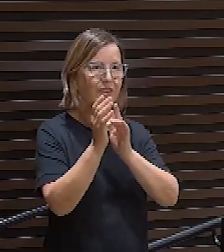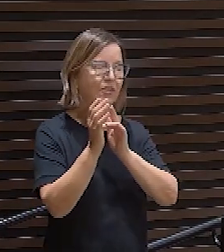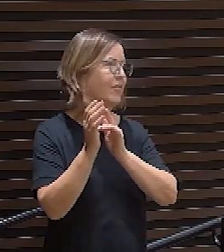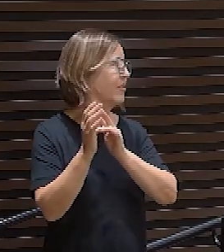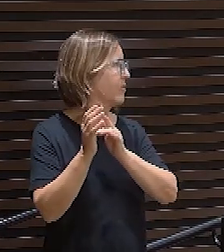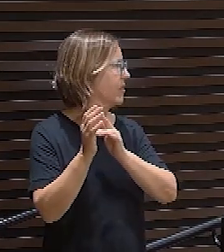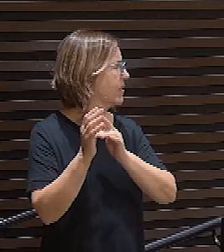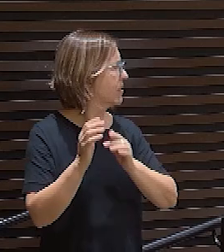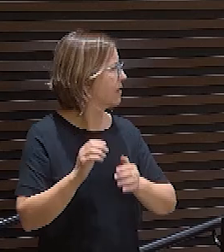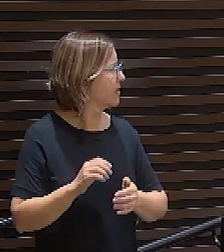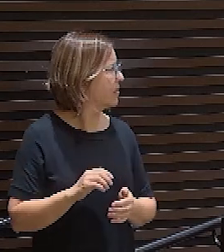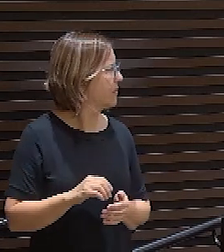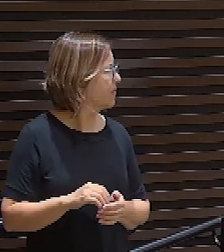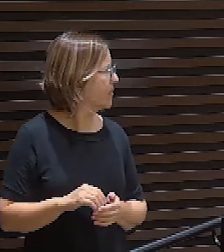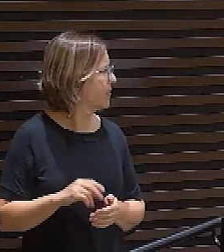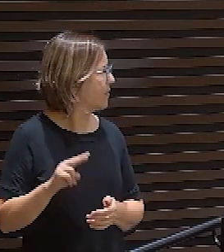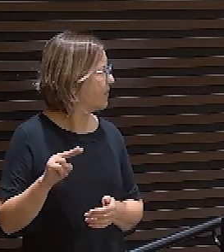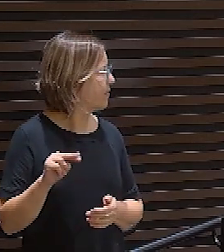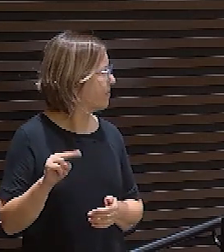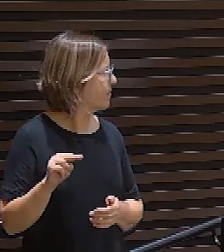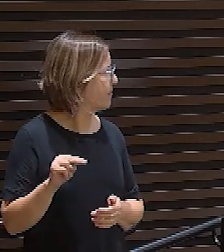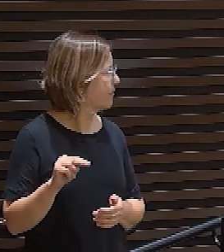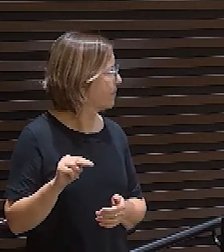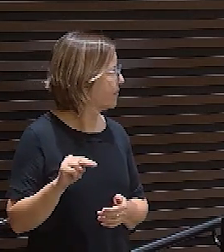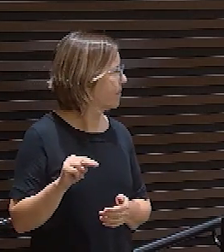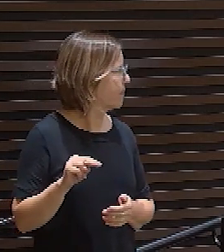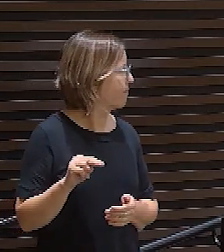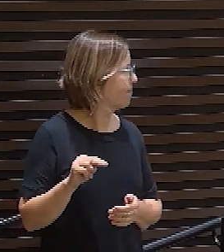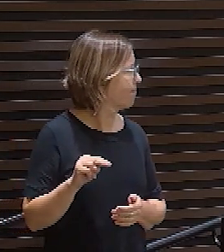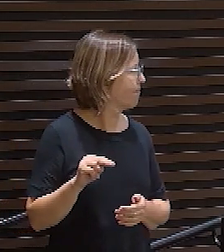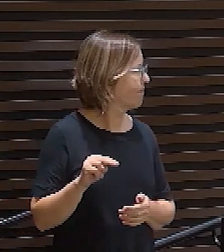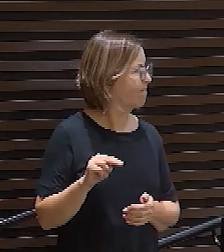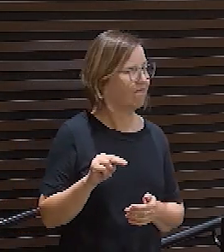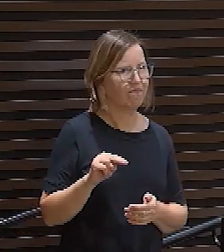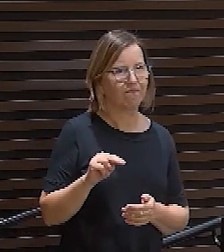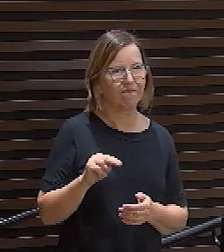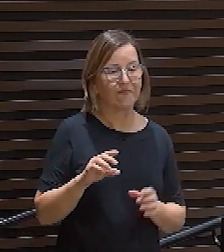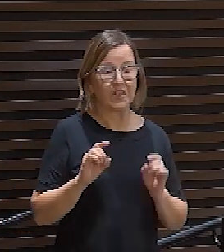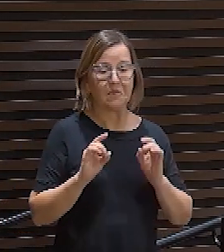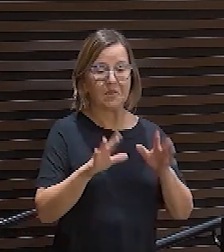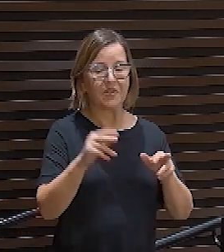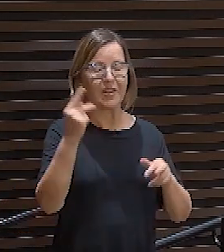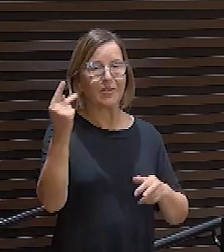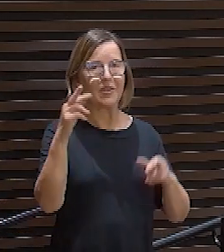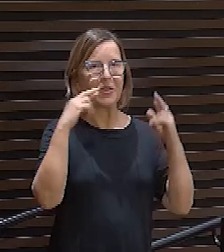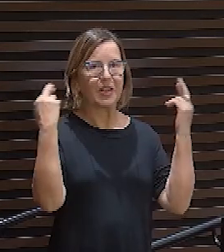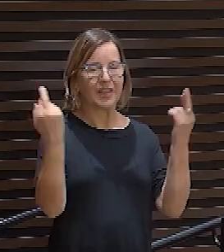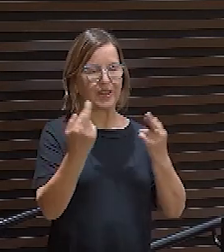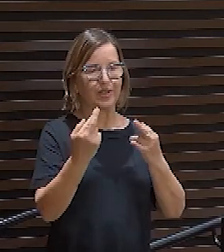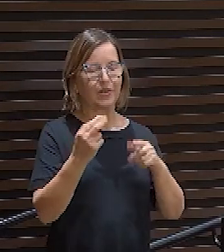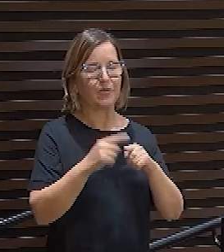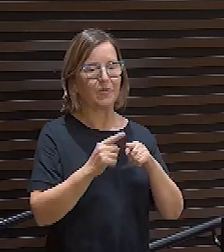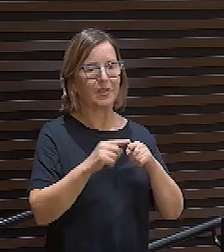impeachment, ele nunca renunciará. O seu reino é eterno.